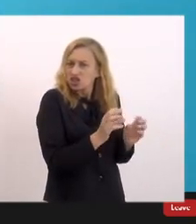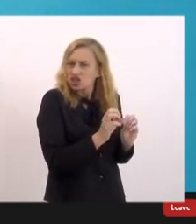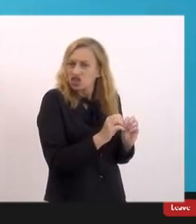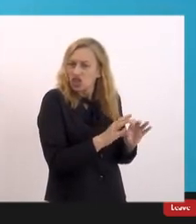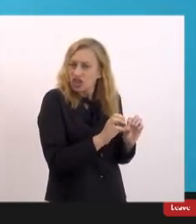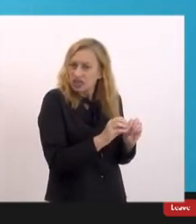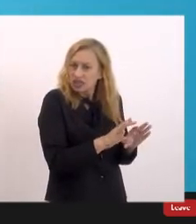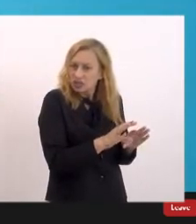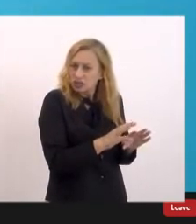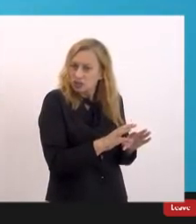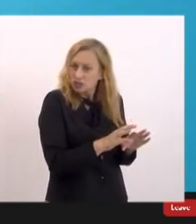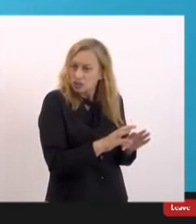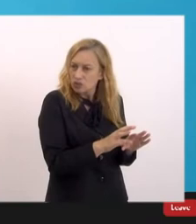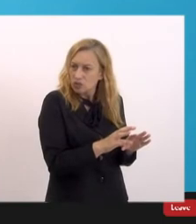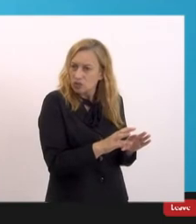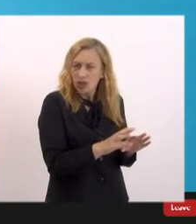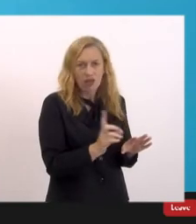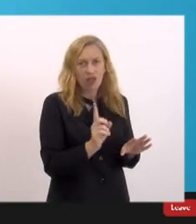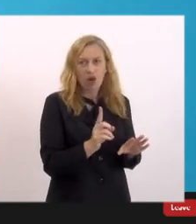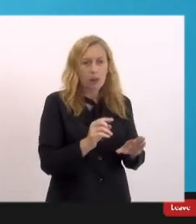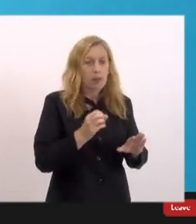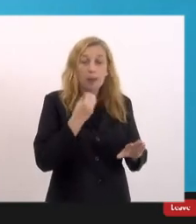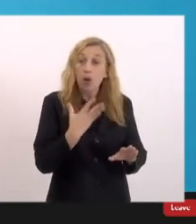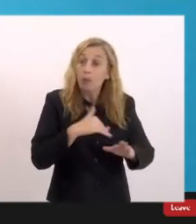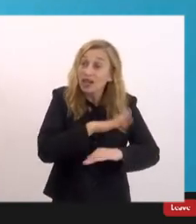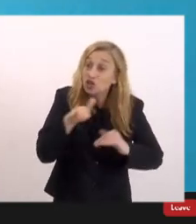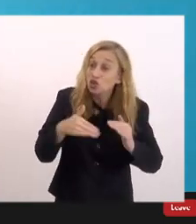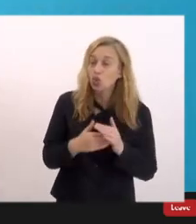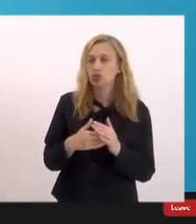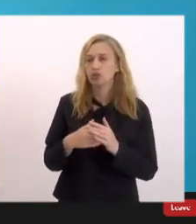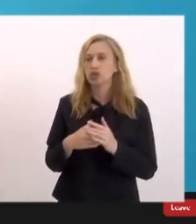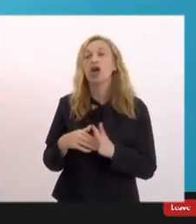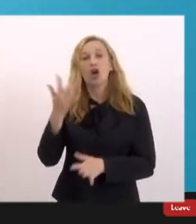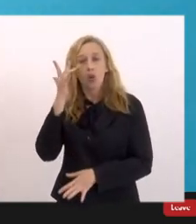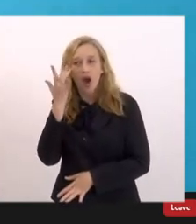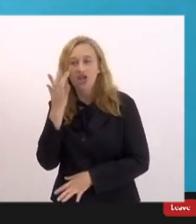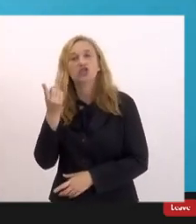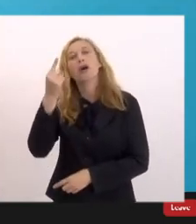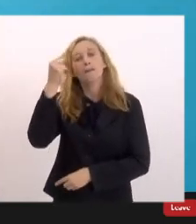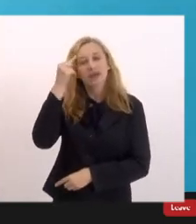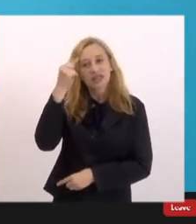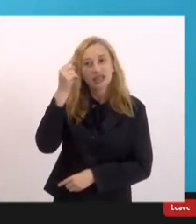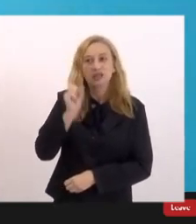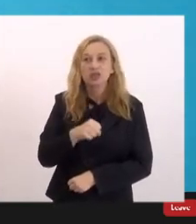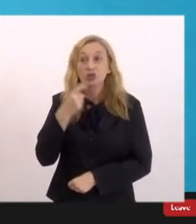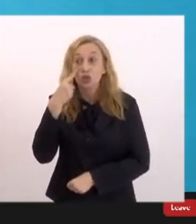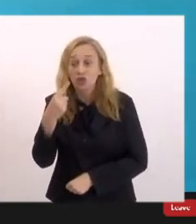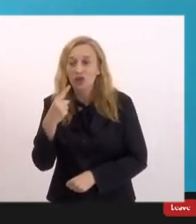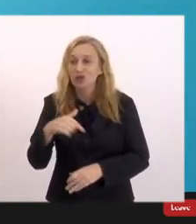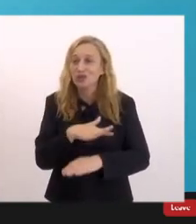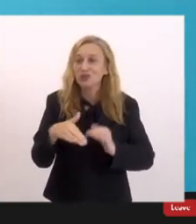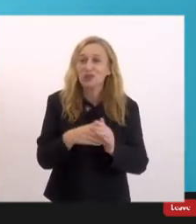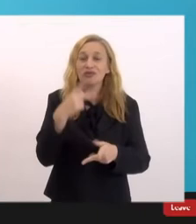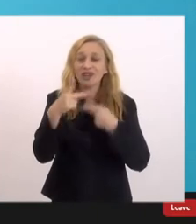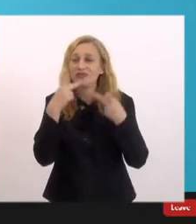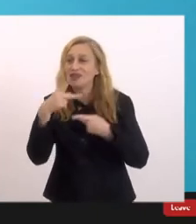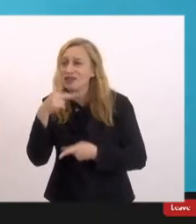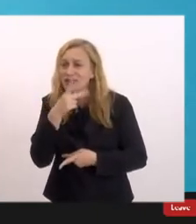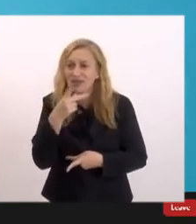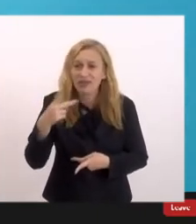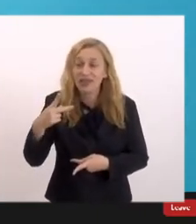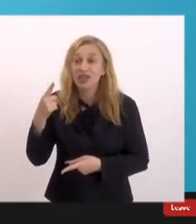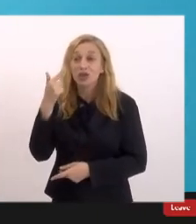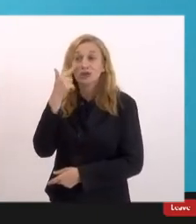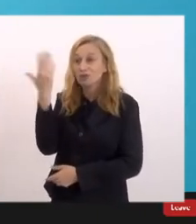para toda a comunidade escolar. Então, assim, e eu acho que isso deve ser repensado. Eu estou vendo aqui todo mundo falando, mas eu não